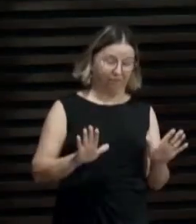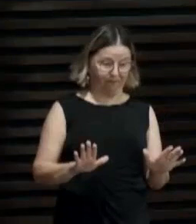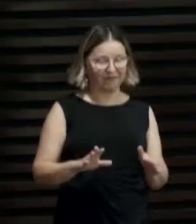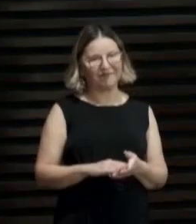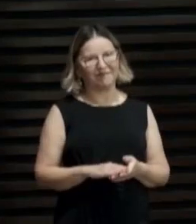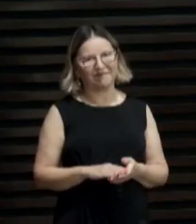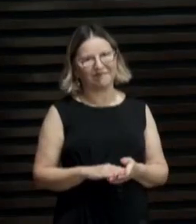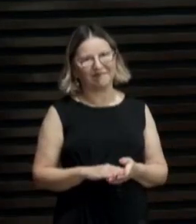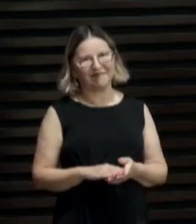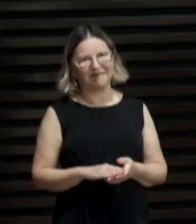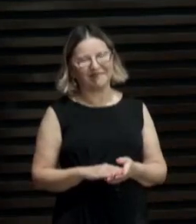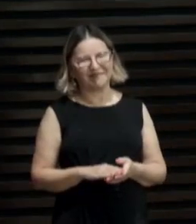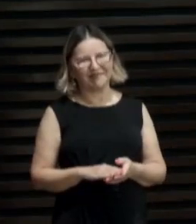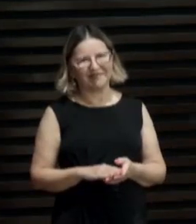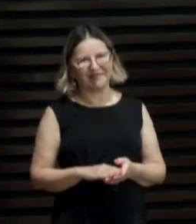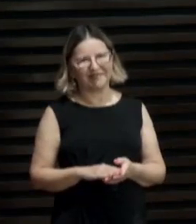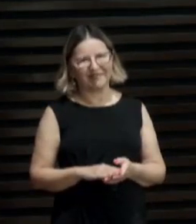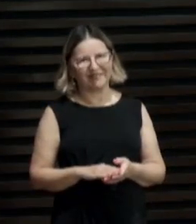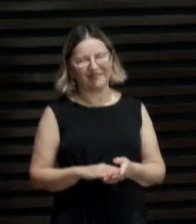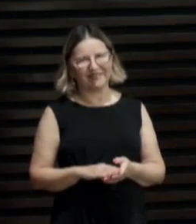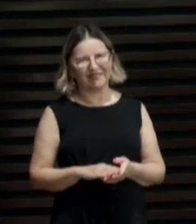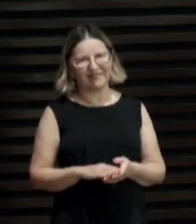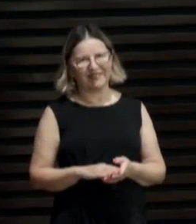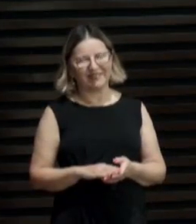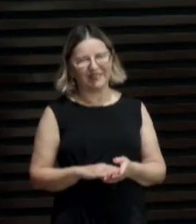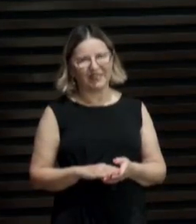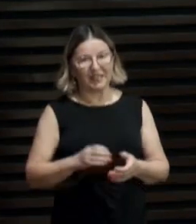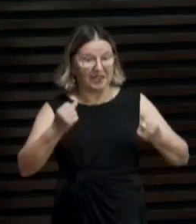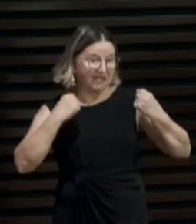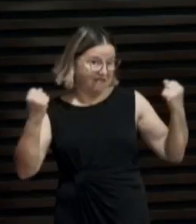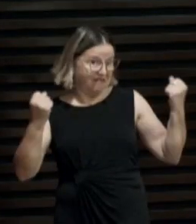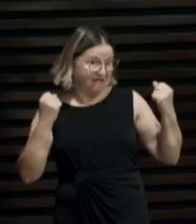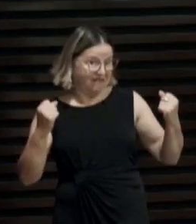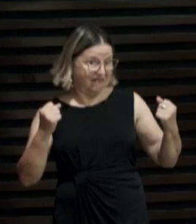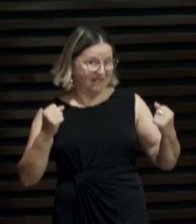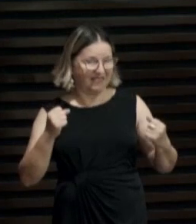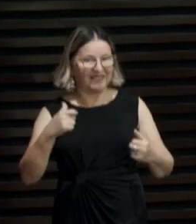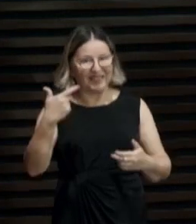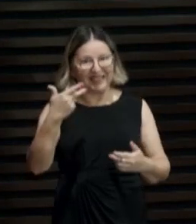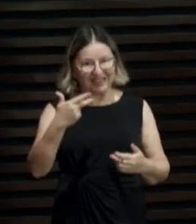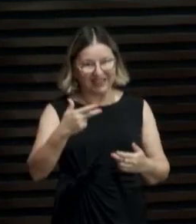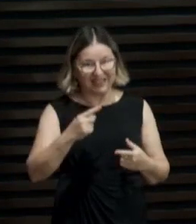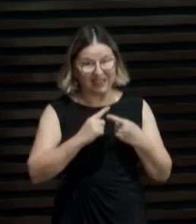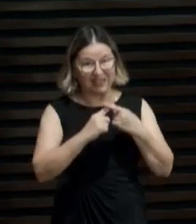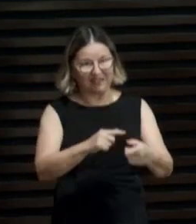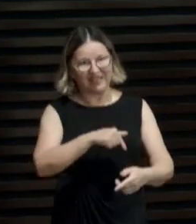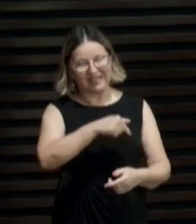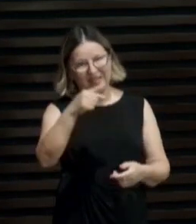eu falo que a atividade física, por exemplo, 3 vezes por semana, ela